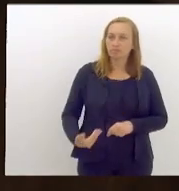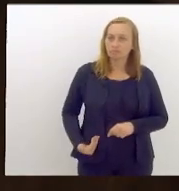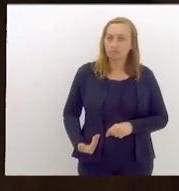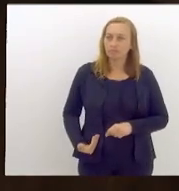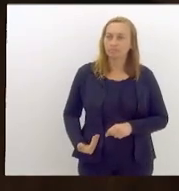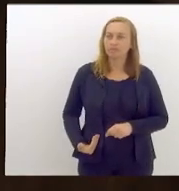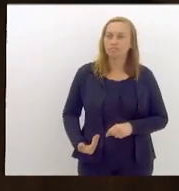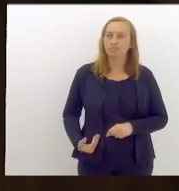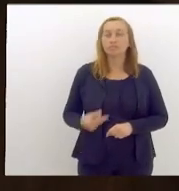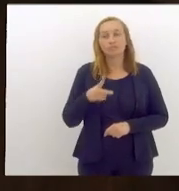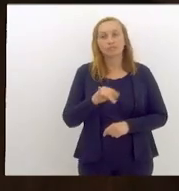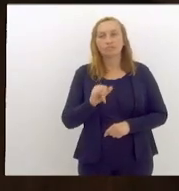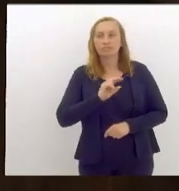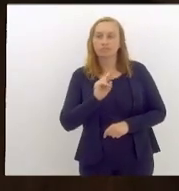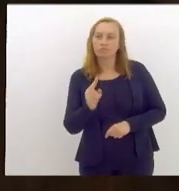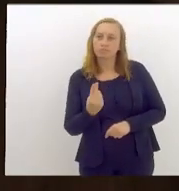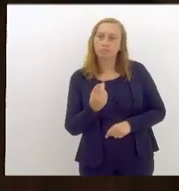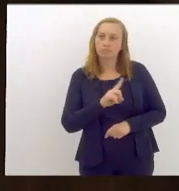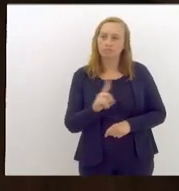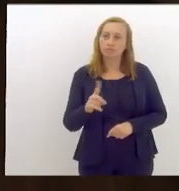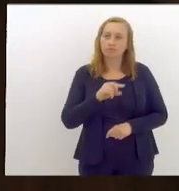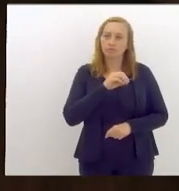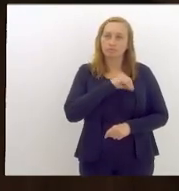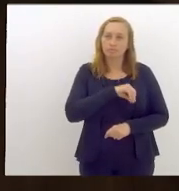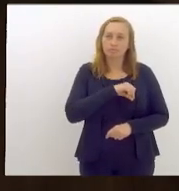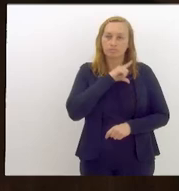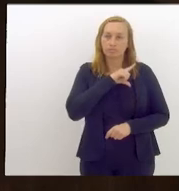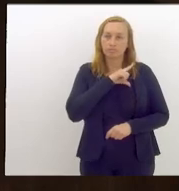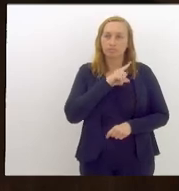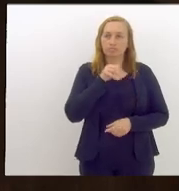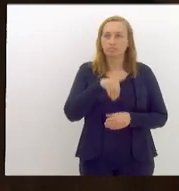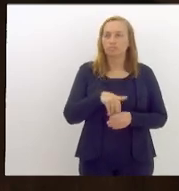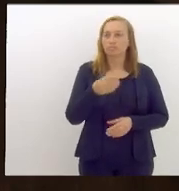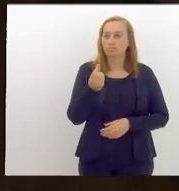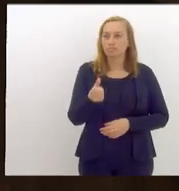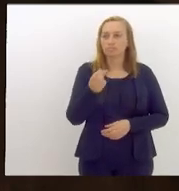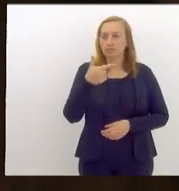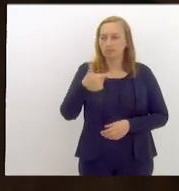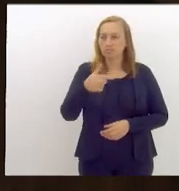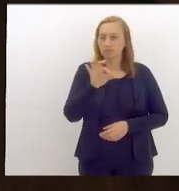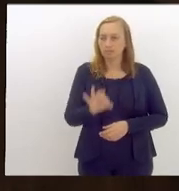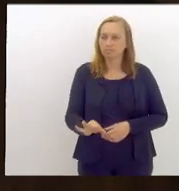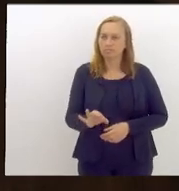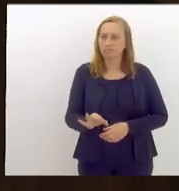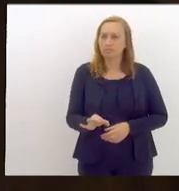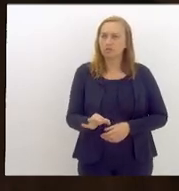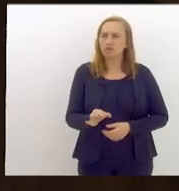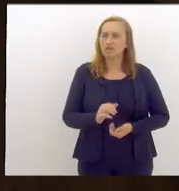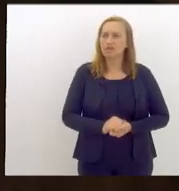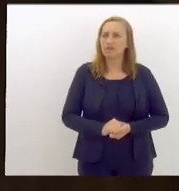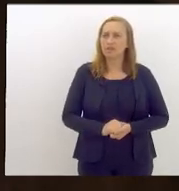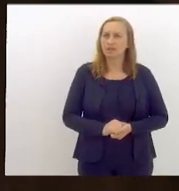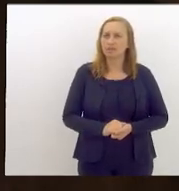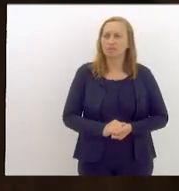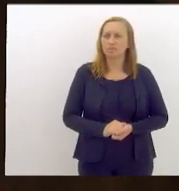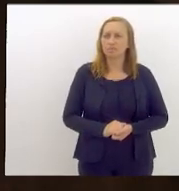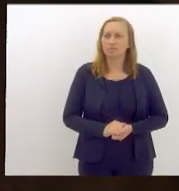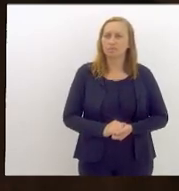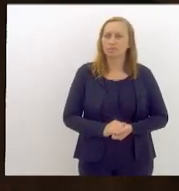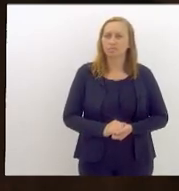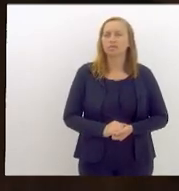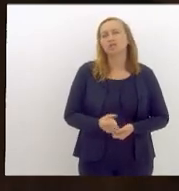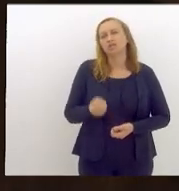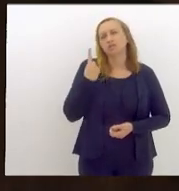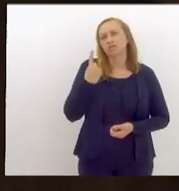vai ou não aumentar o seu salário no valor de 62% Por isso me causa muito estranheza